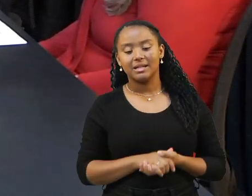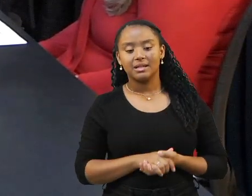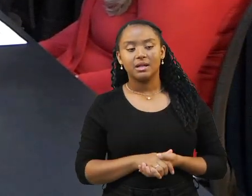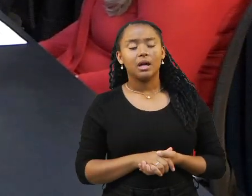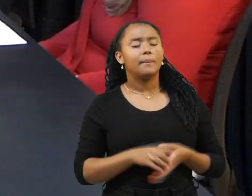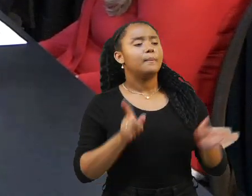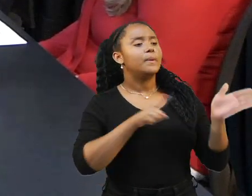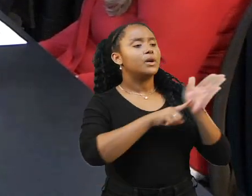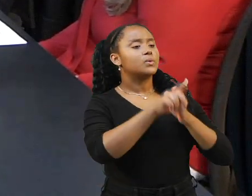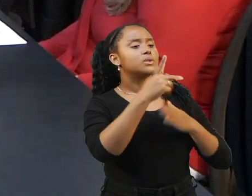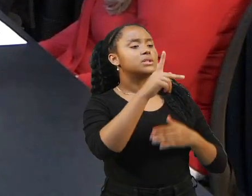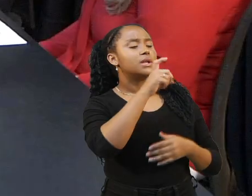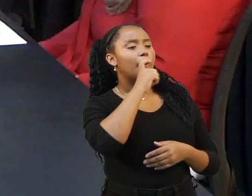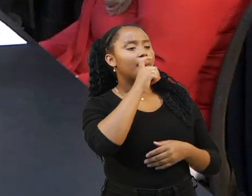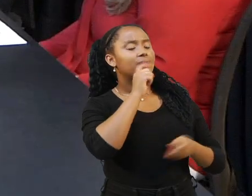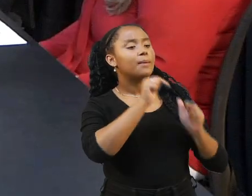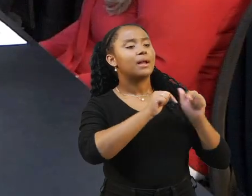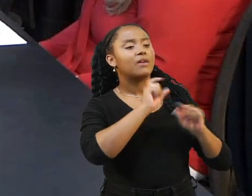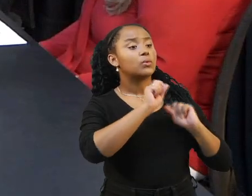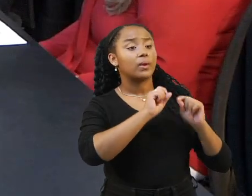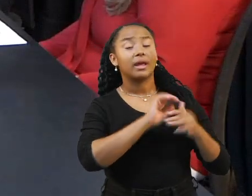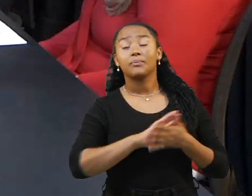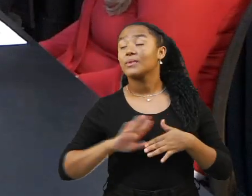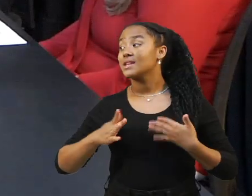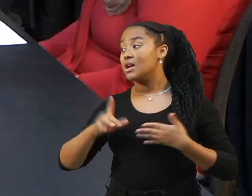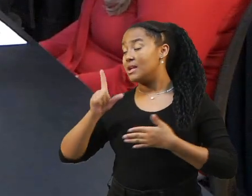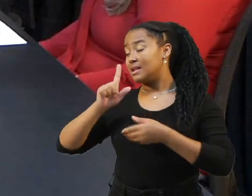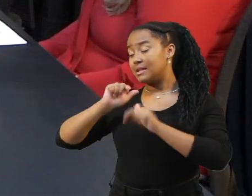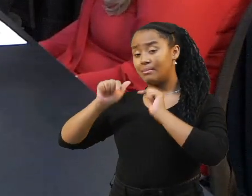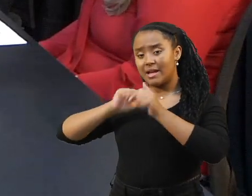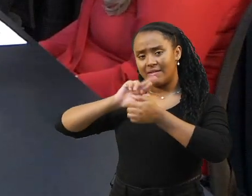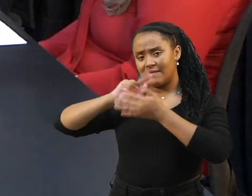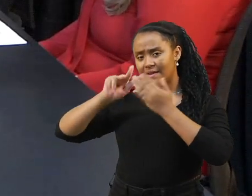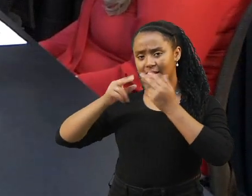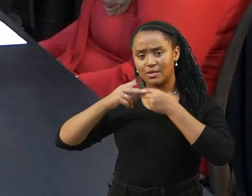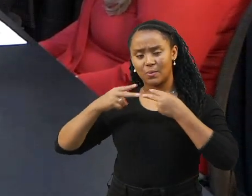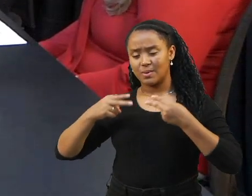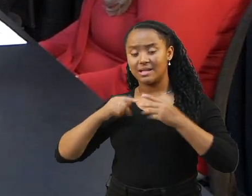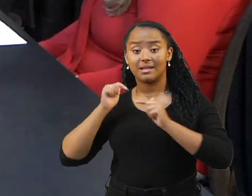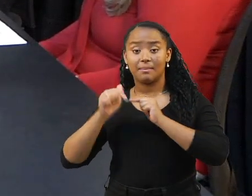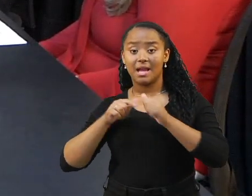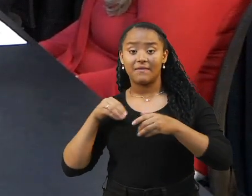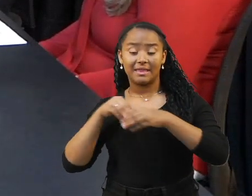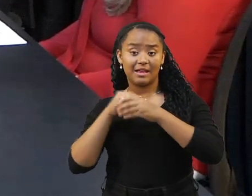pai trabalhava em muitas funções. Ele trabalhava em empresas